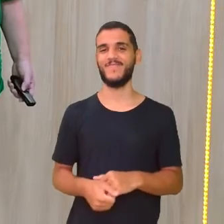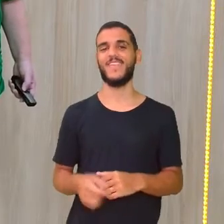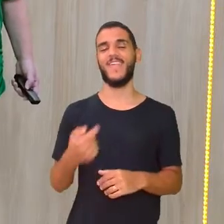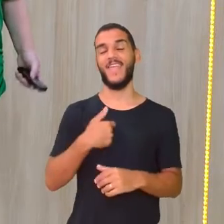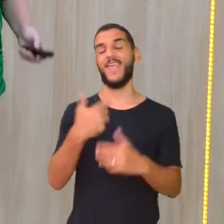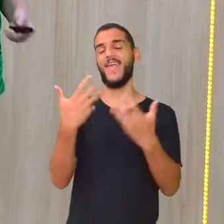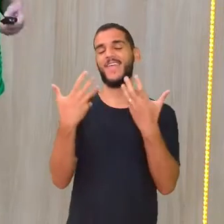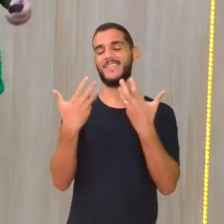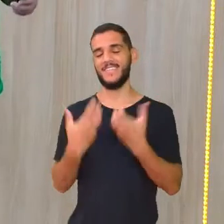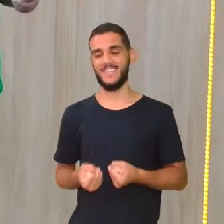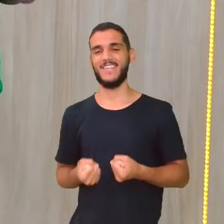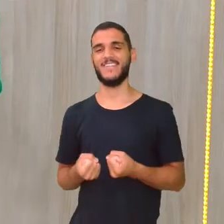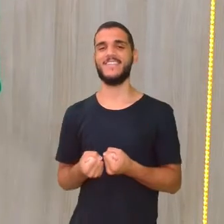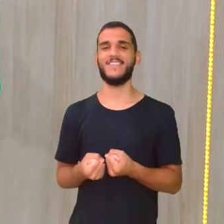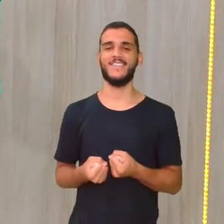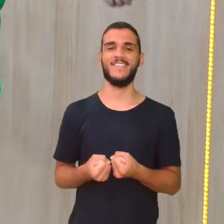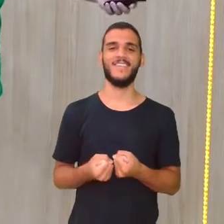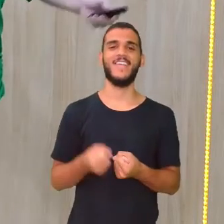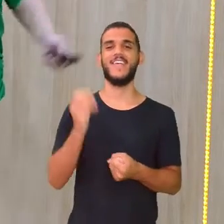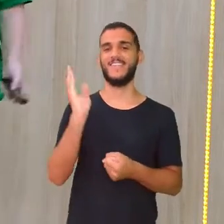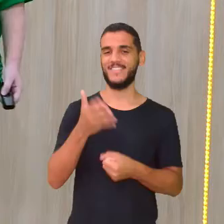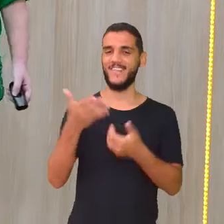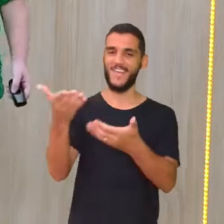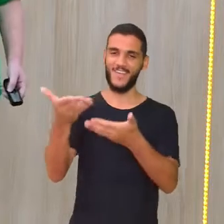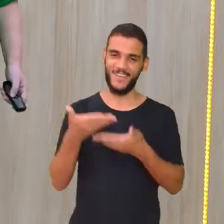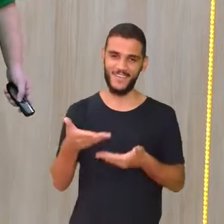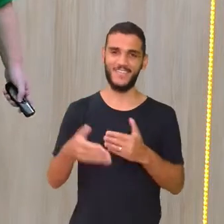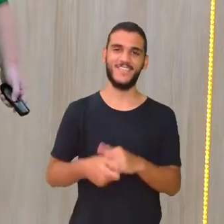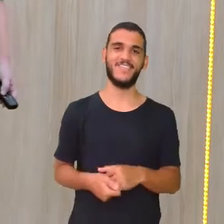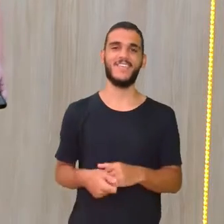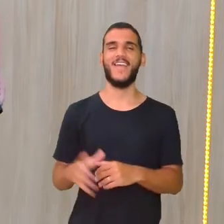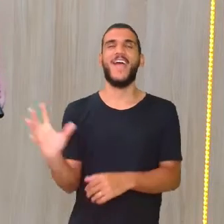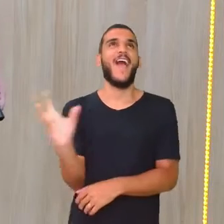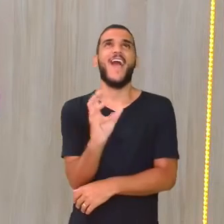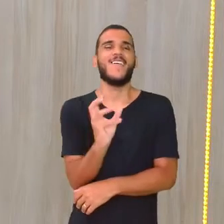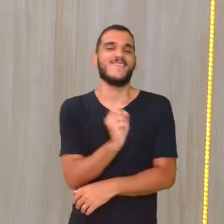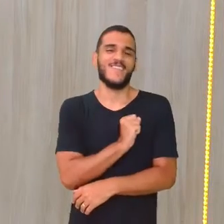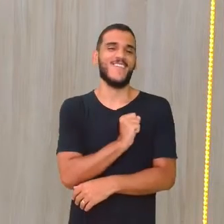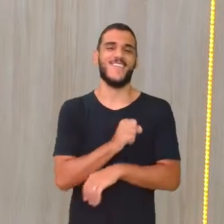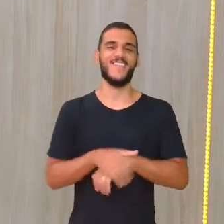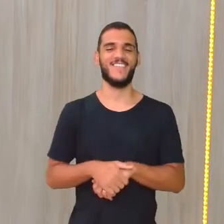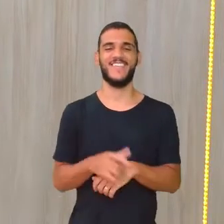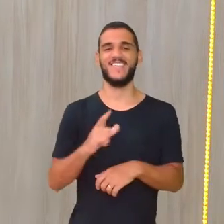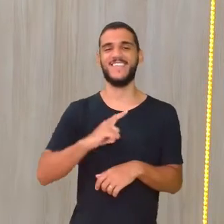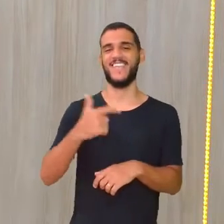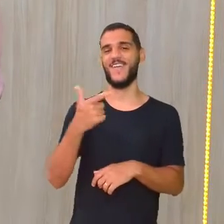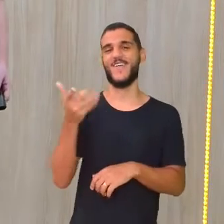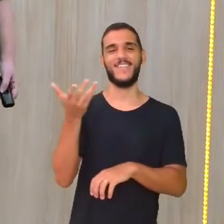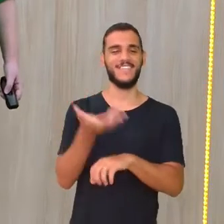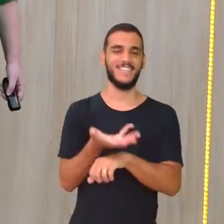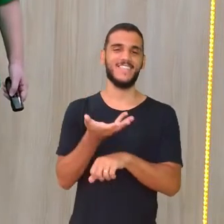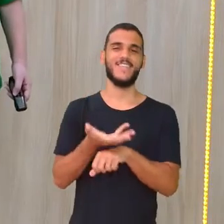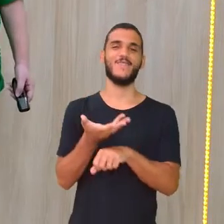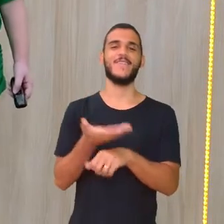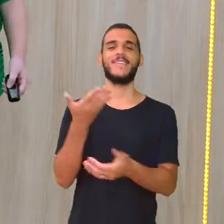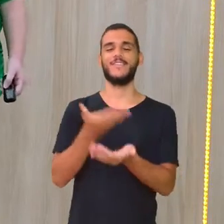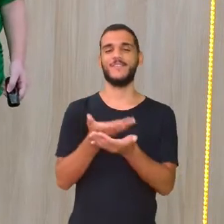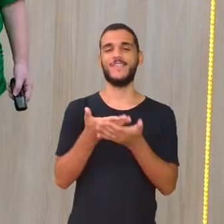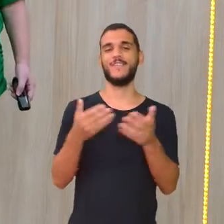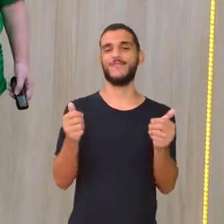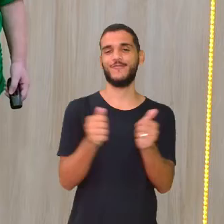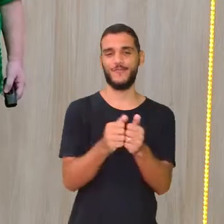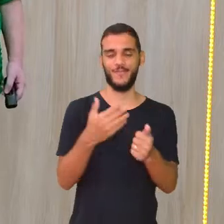Aceito e já convido. Adoro quando tem outras disciplinas trabalhando aqui comigo